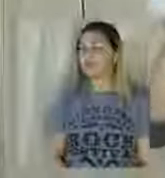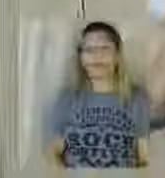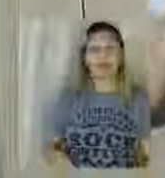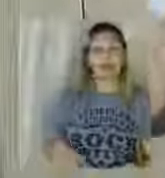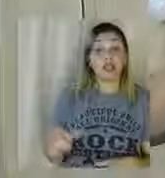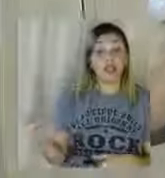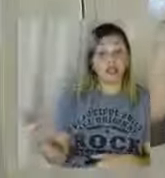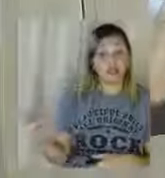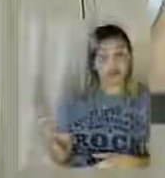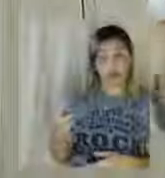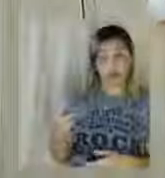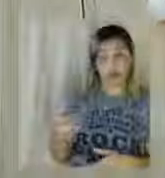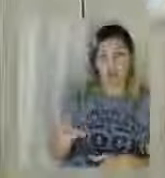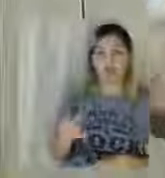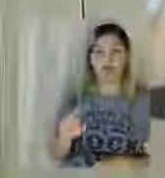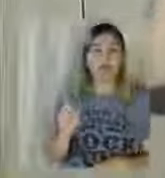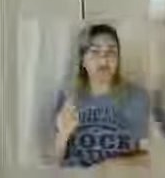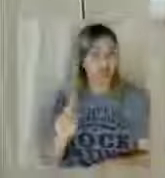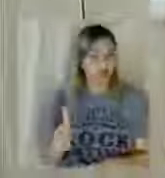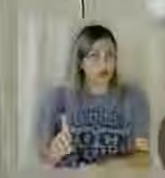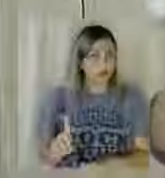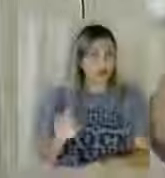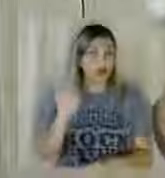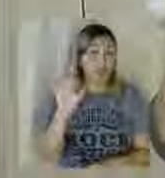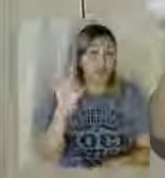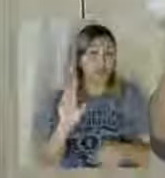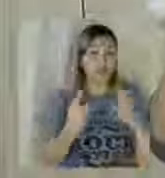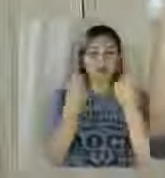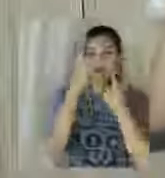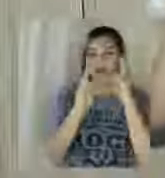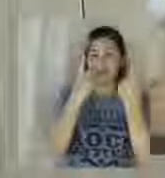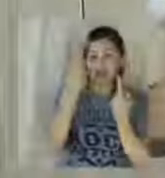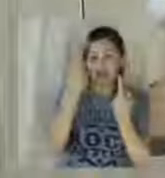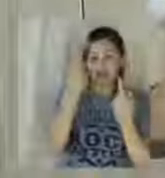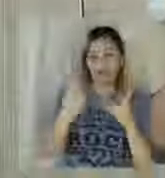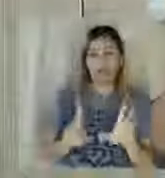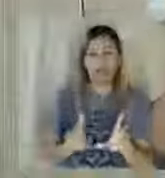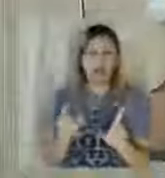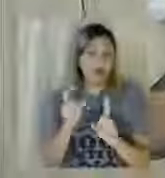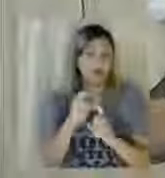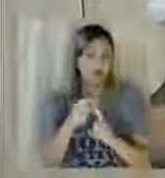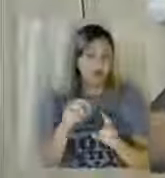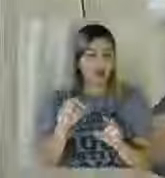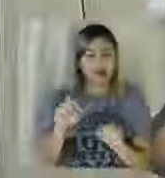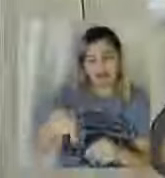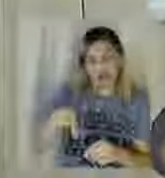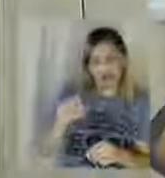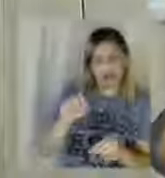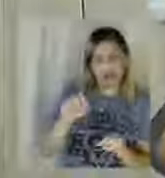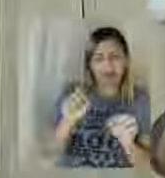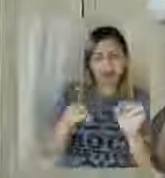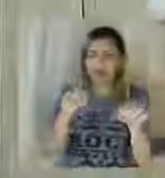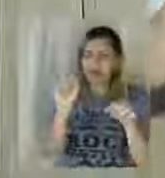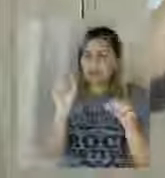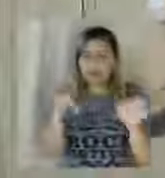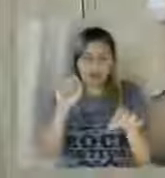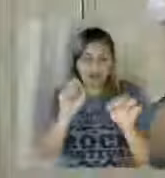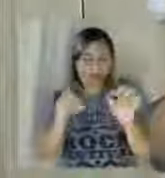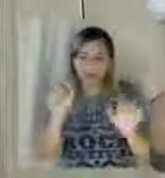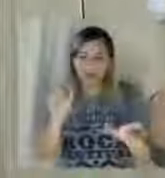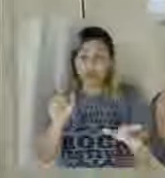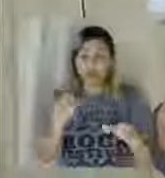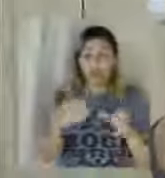Só, às vezes, mímica, gestos, algumas palavras. Tem coisas na comunicação que ela